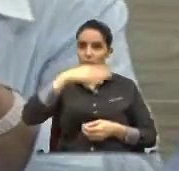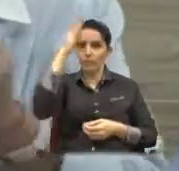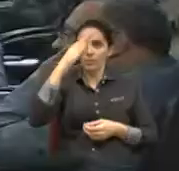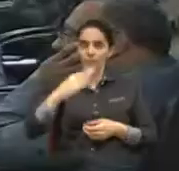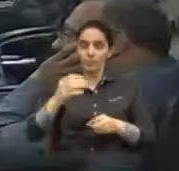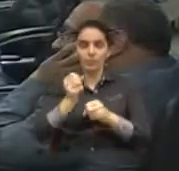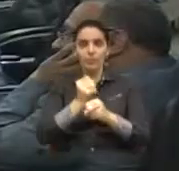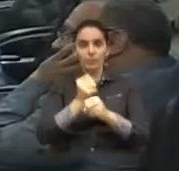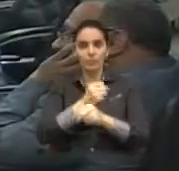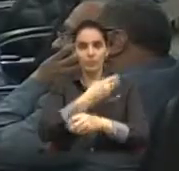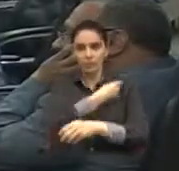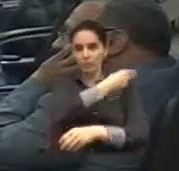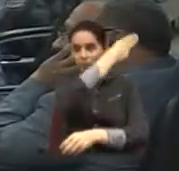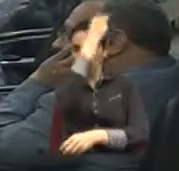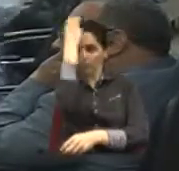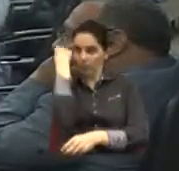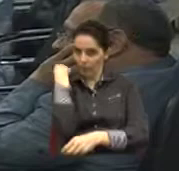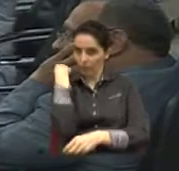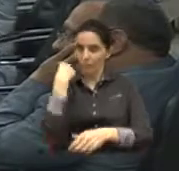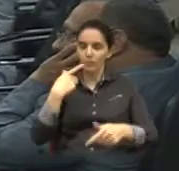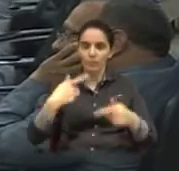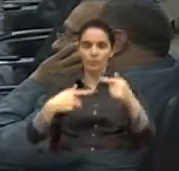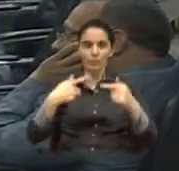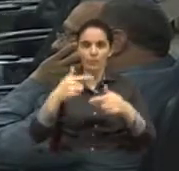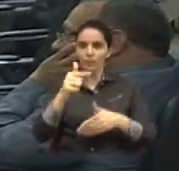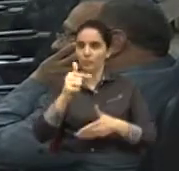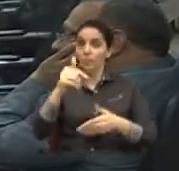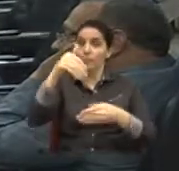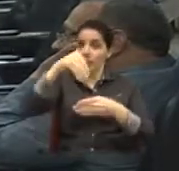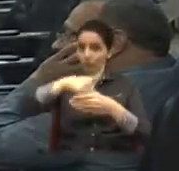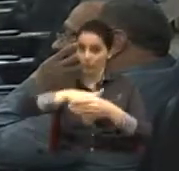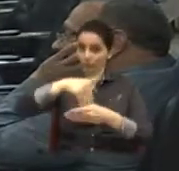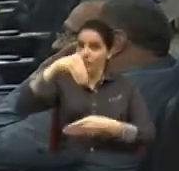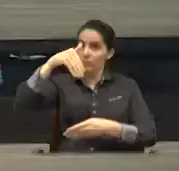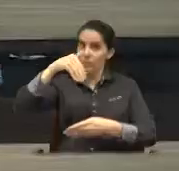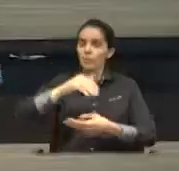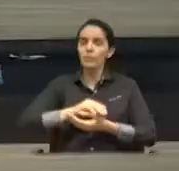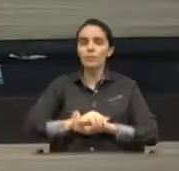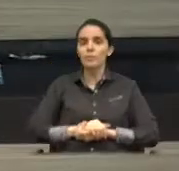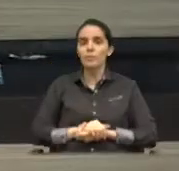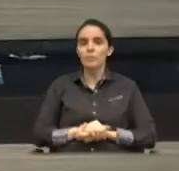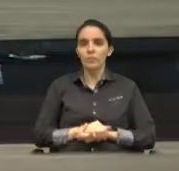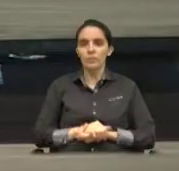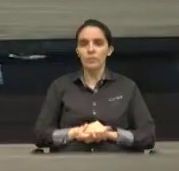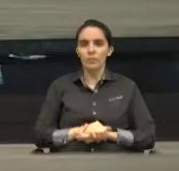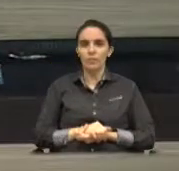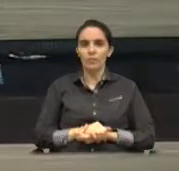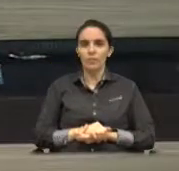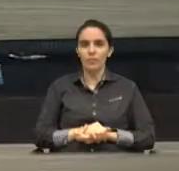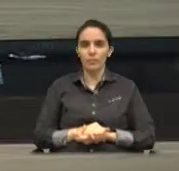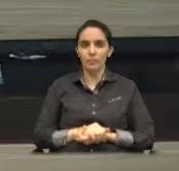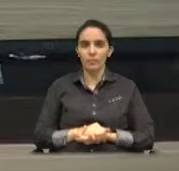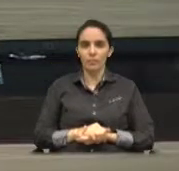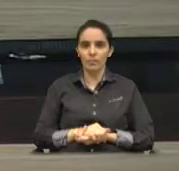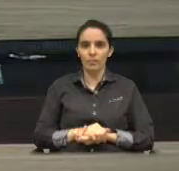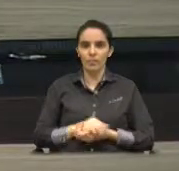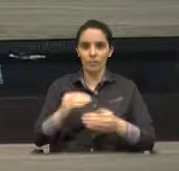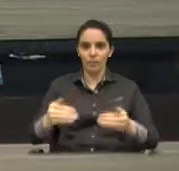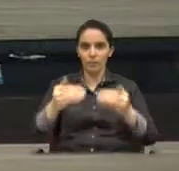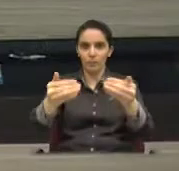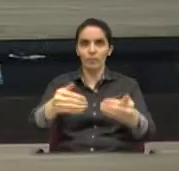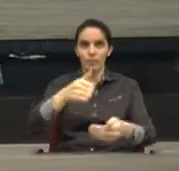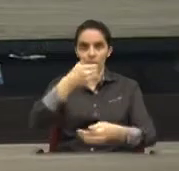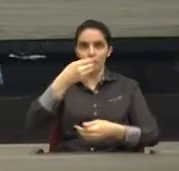obrigado. Continua a discussão. Não havendo, vai a votação. É a moção